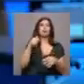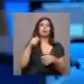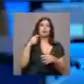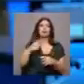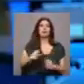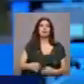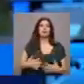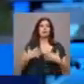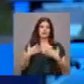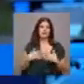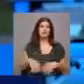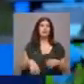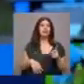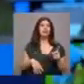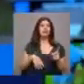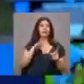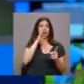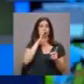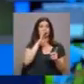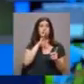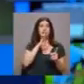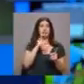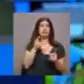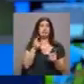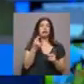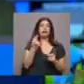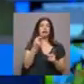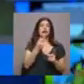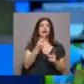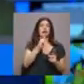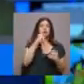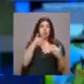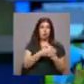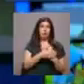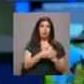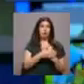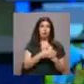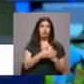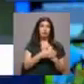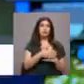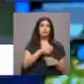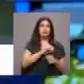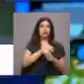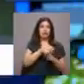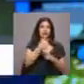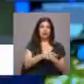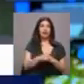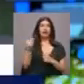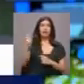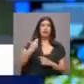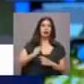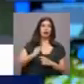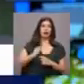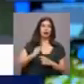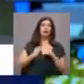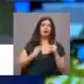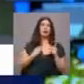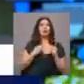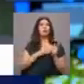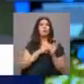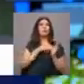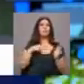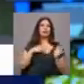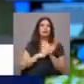há dinheiro a ganhar se declararem óbitos por Covid, há médicos a registar como morte por Covid óbitos que nada têm a ver com a